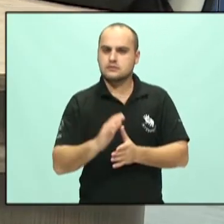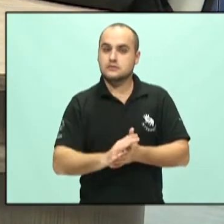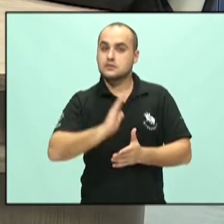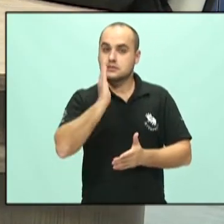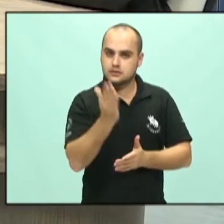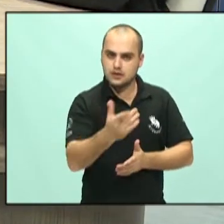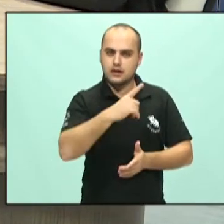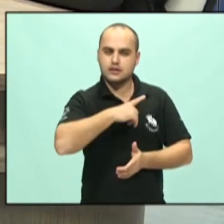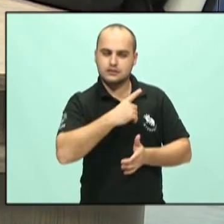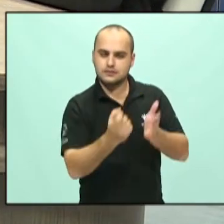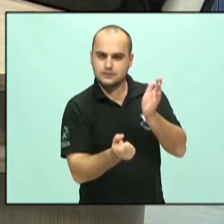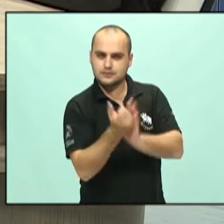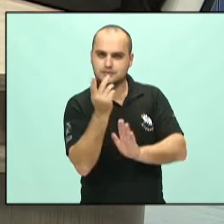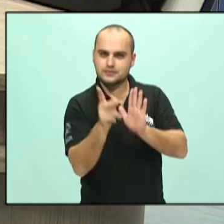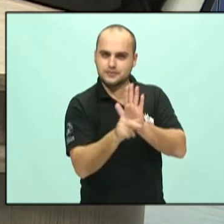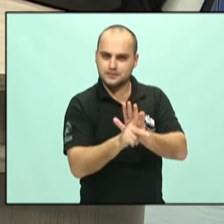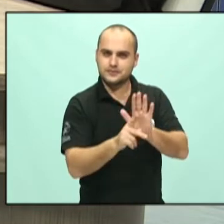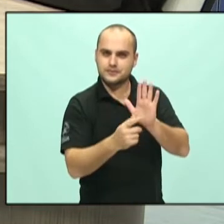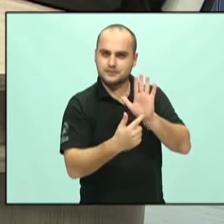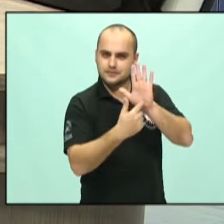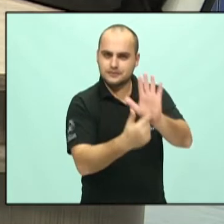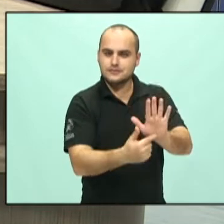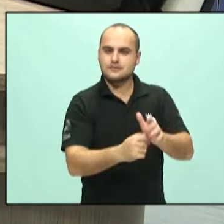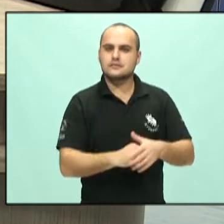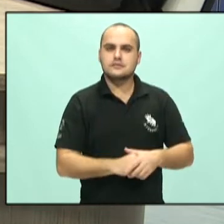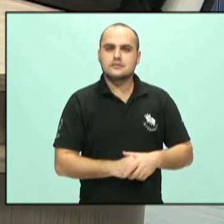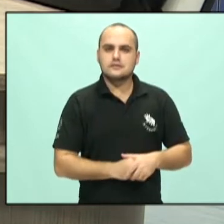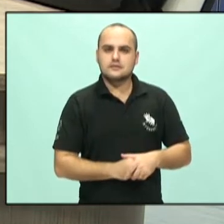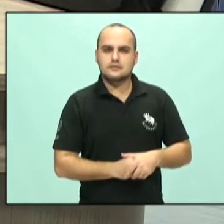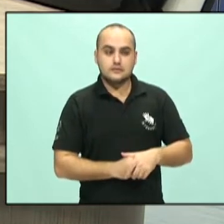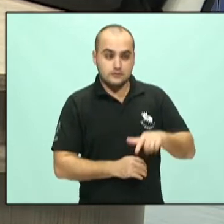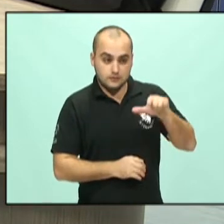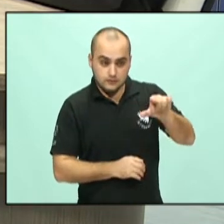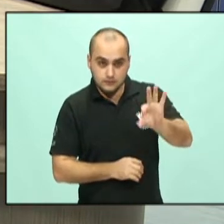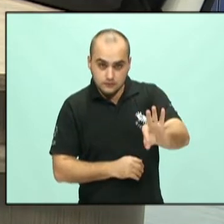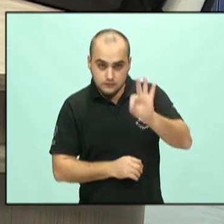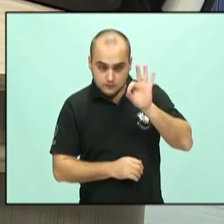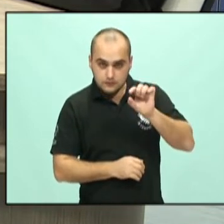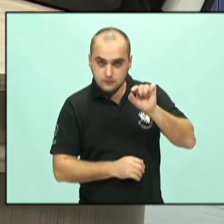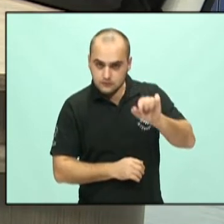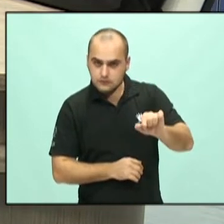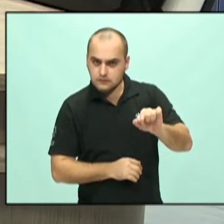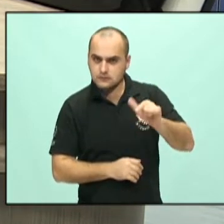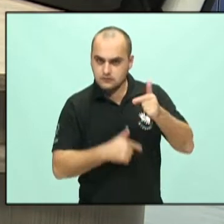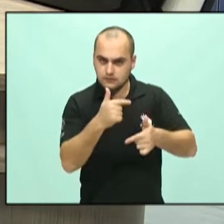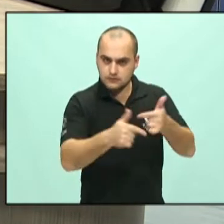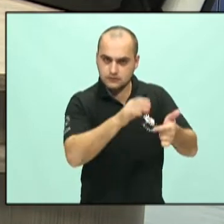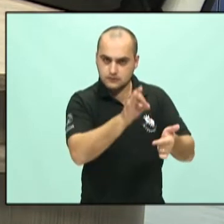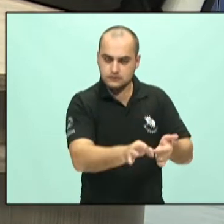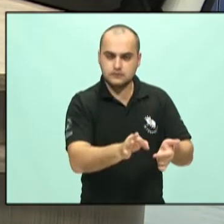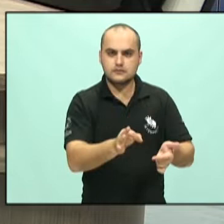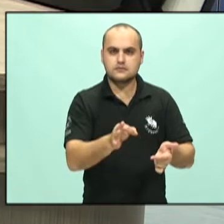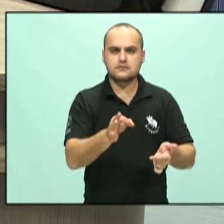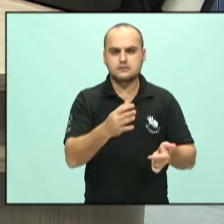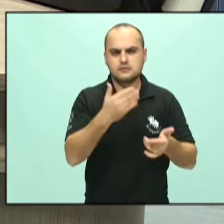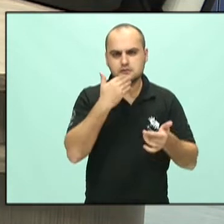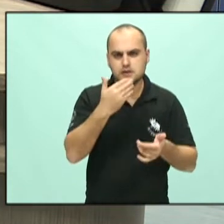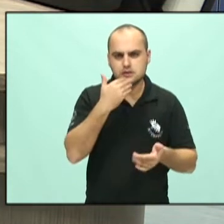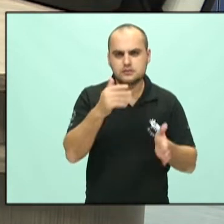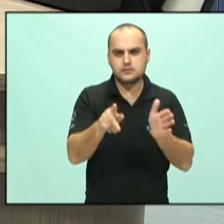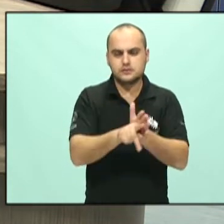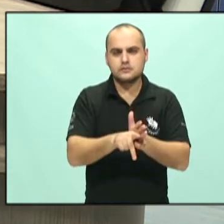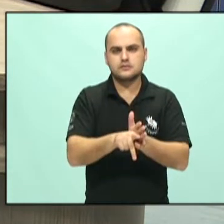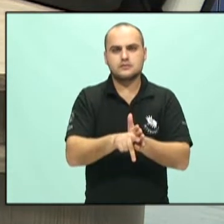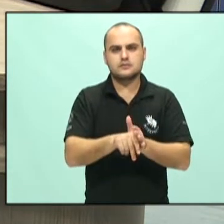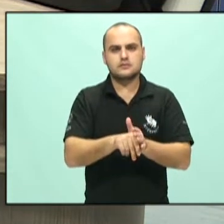os curtas. Vocês escolheram a ficção para trabalhar, né? e vou pedir para que passe um trechinho, então,